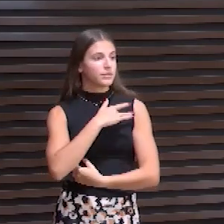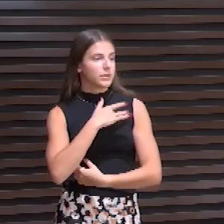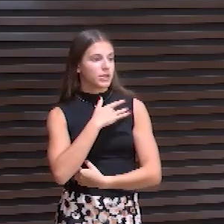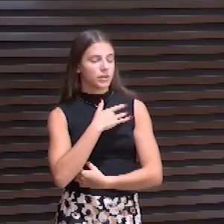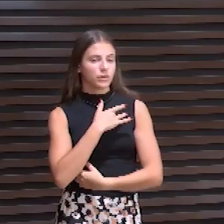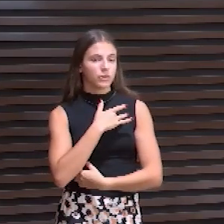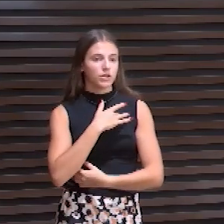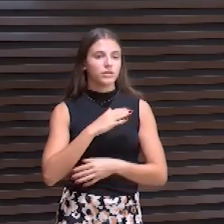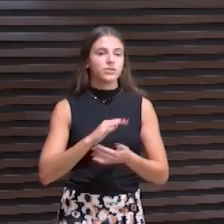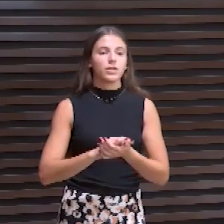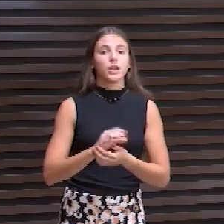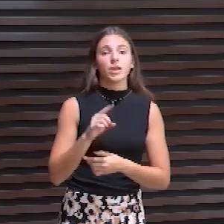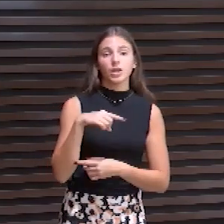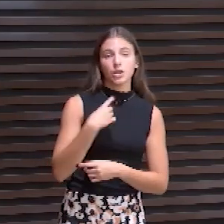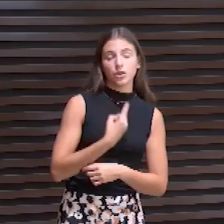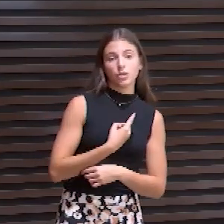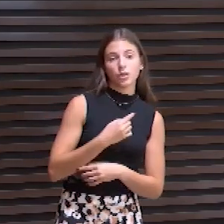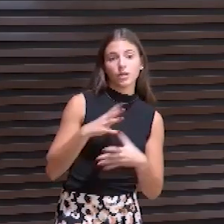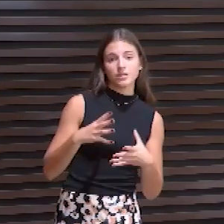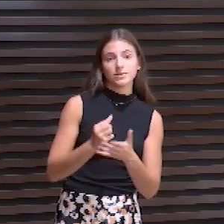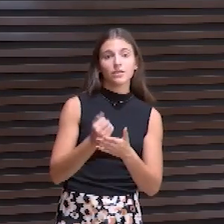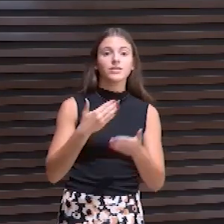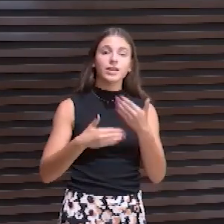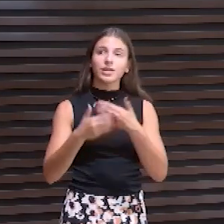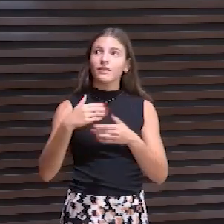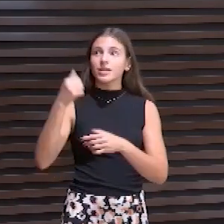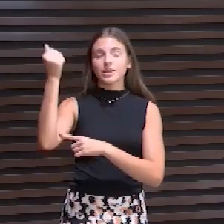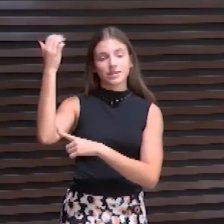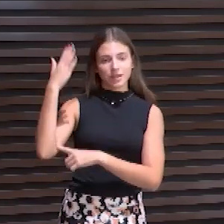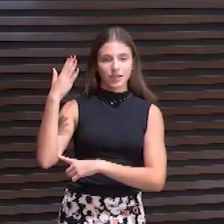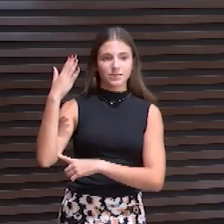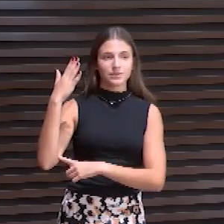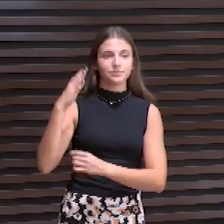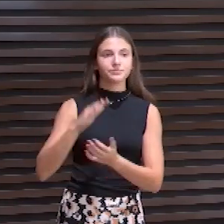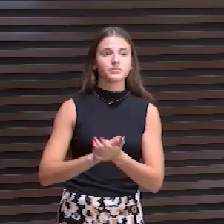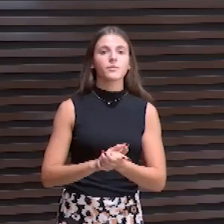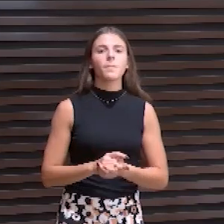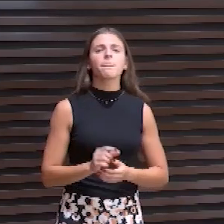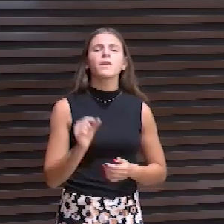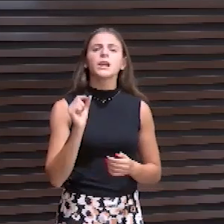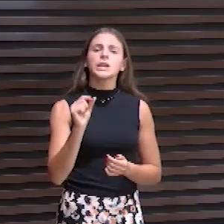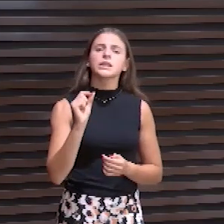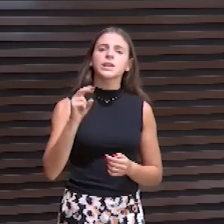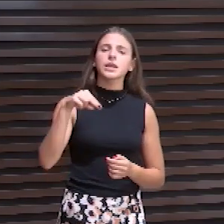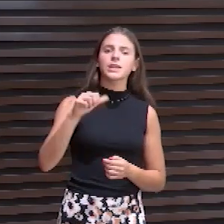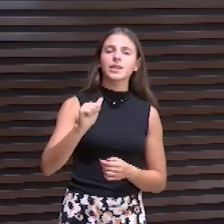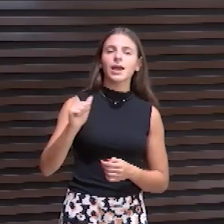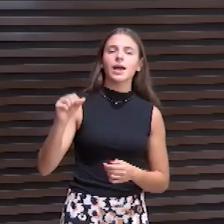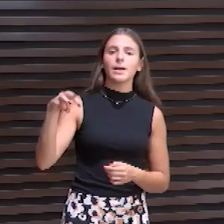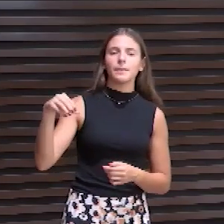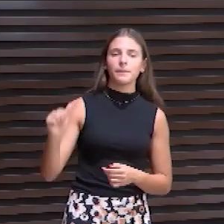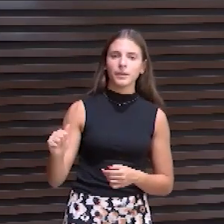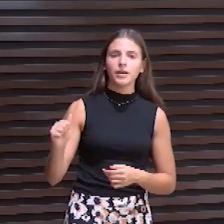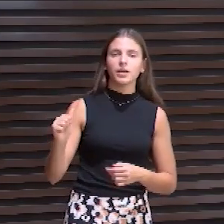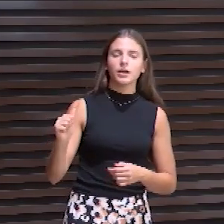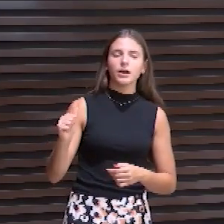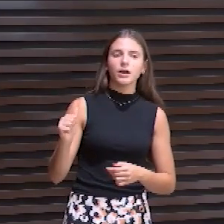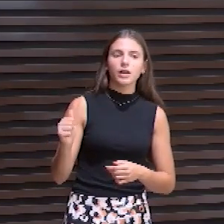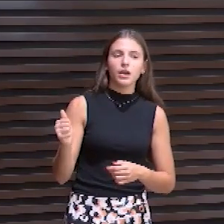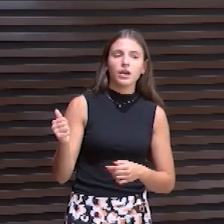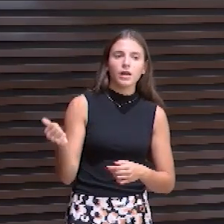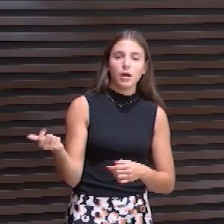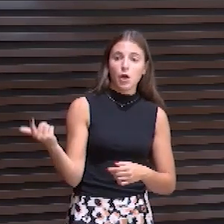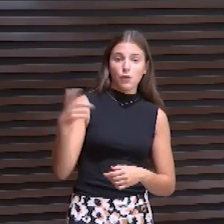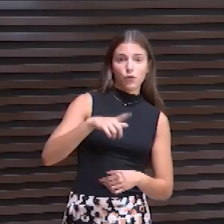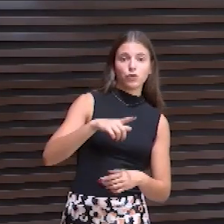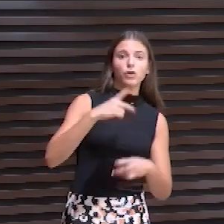fazer humildes. Mas o Senhor concedeu essa graça a Naamã, e o que Naamã, que era o comandante do exército inimigo, voltou